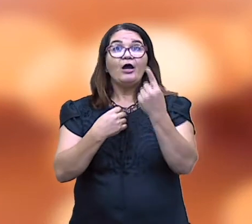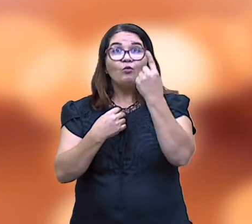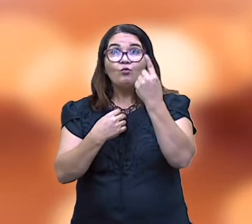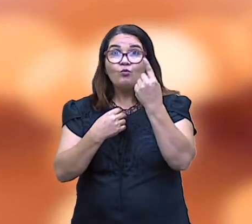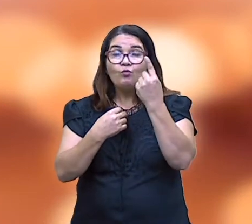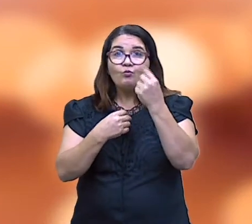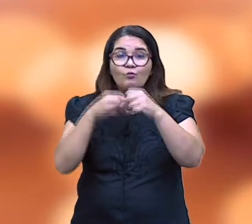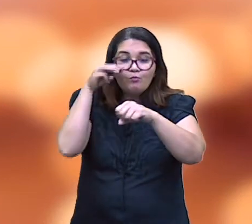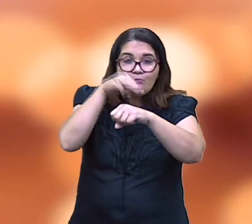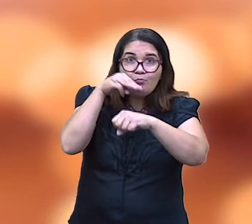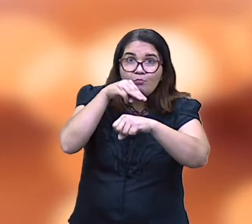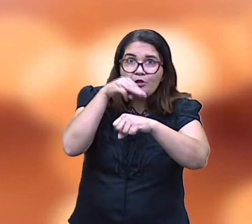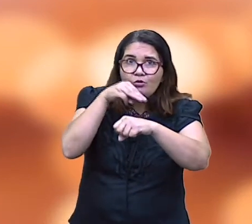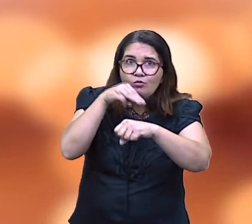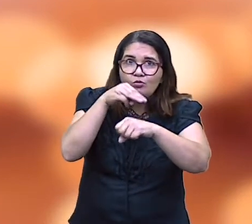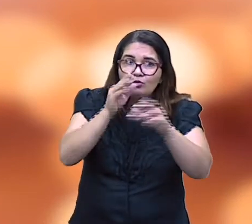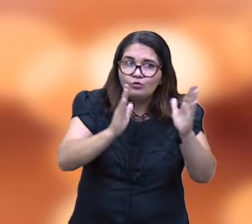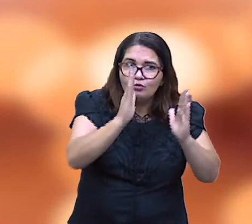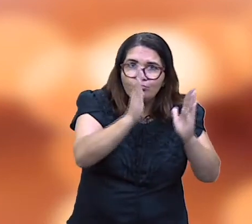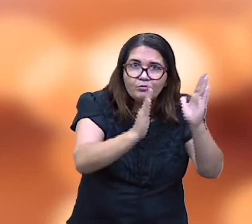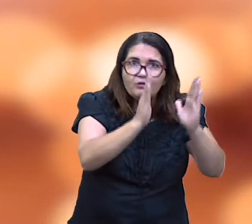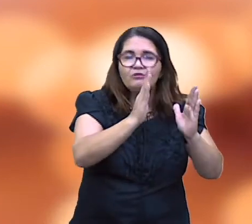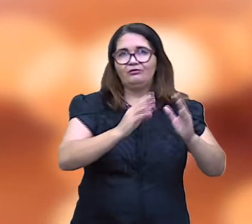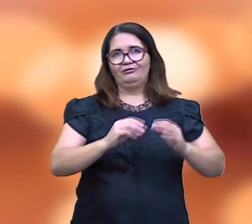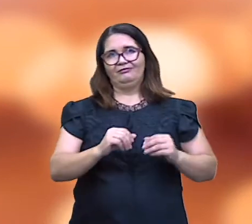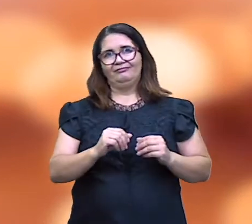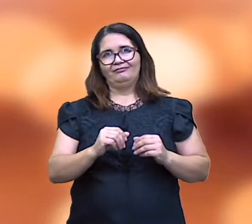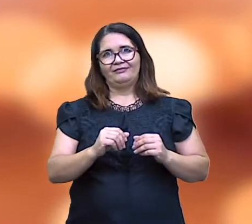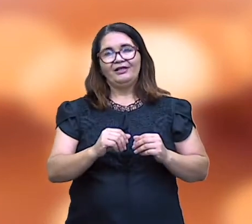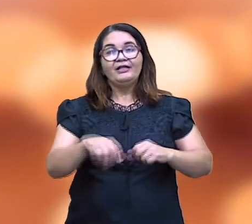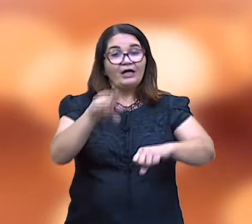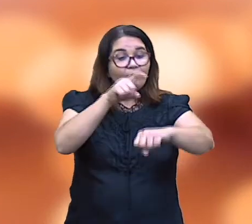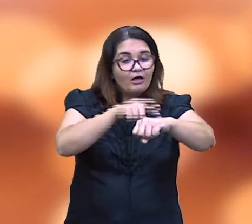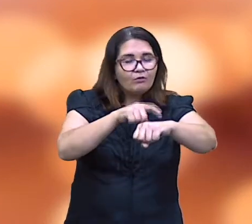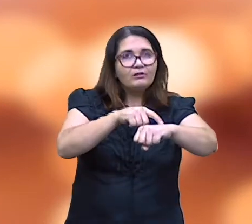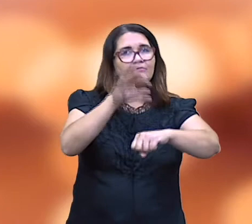aí você tem a consciência de quanto